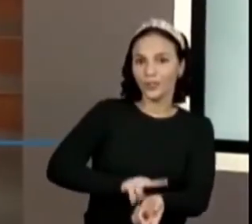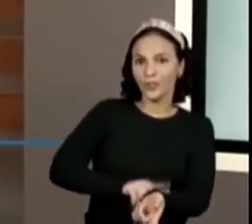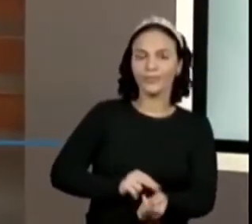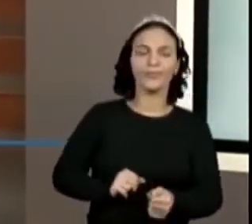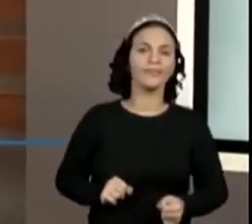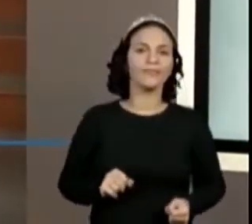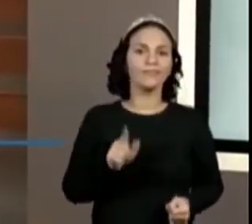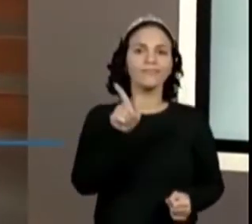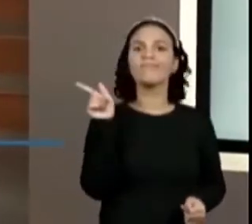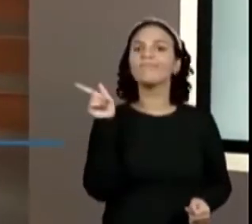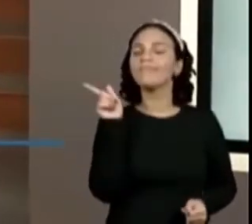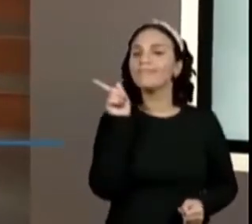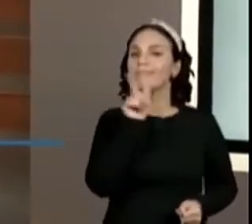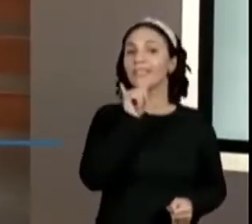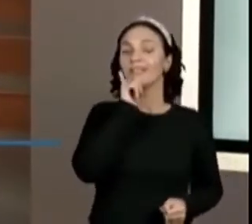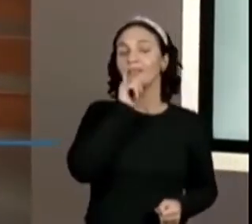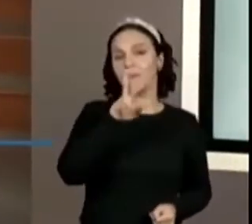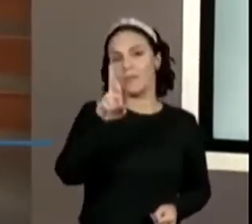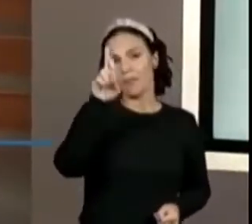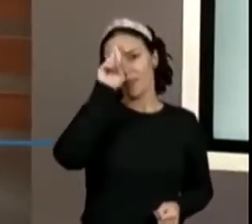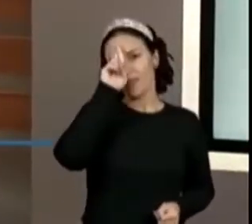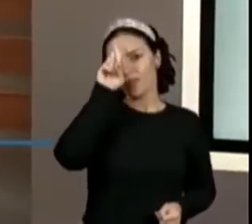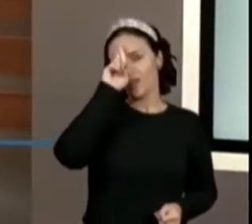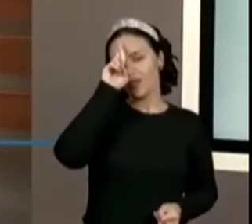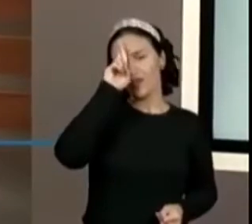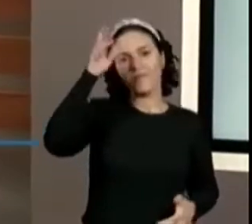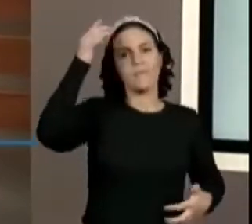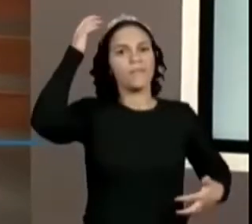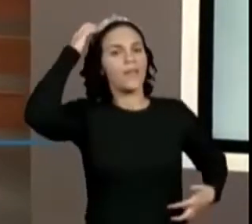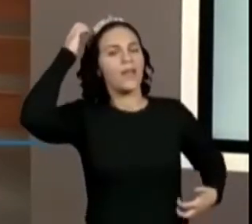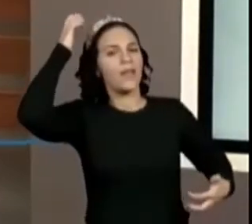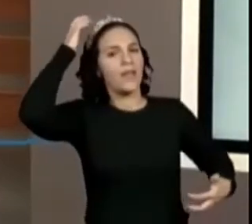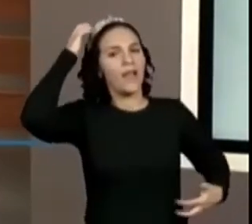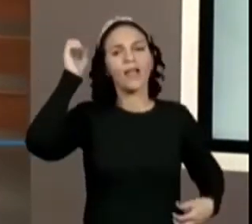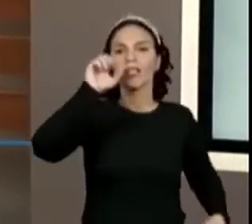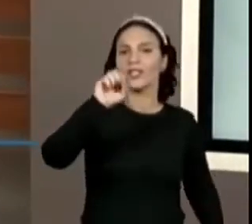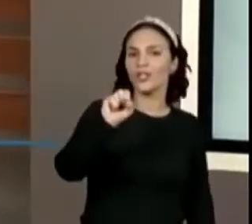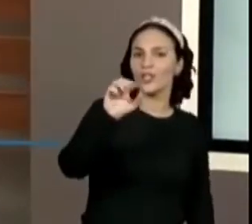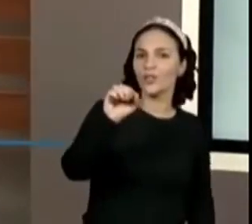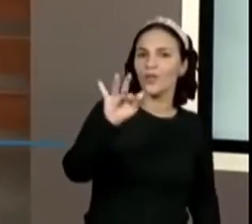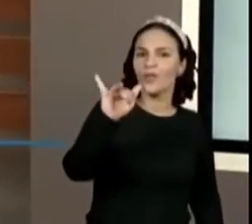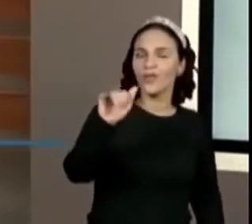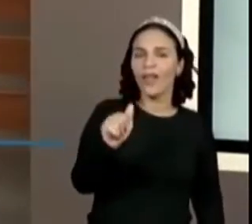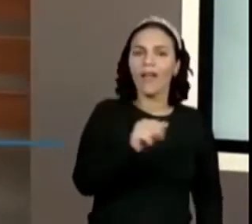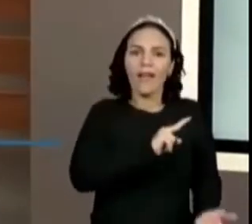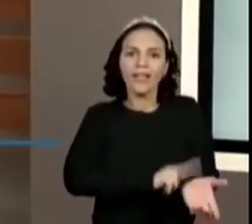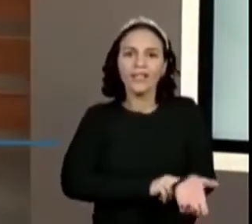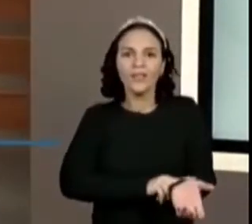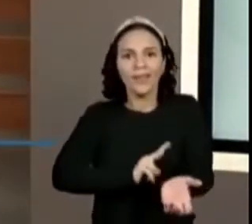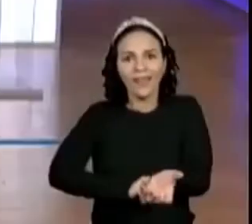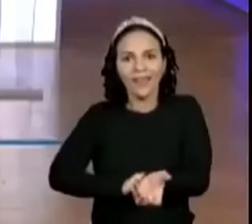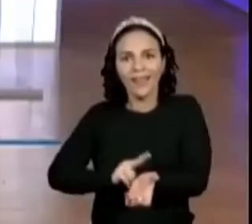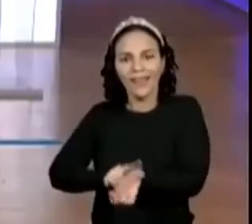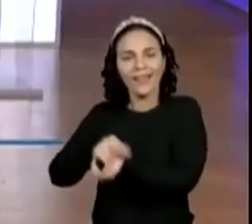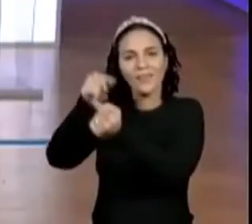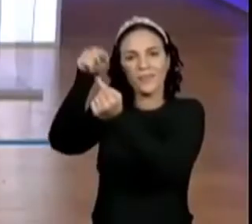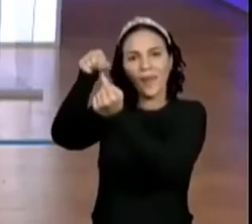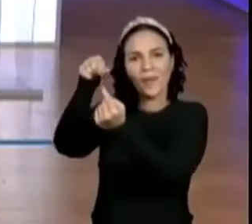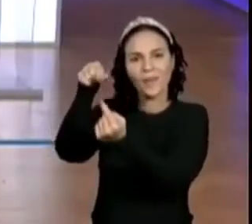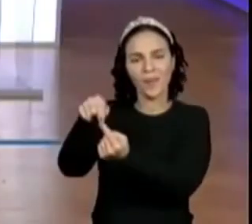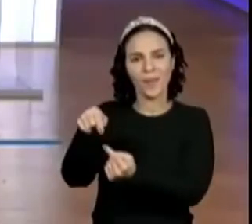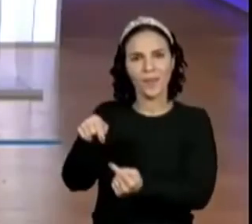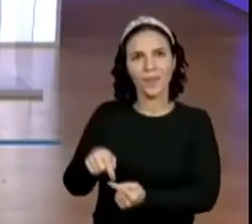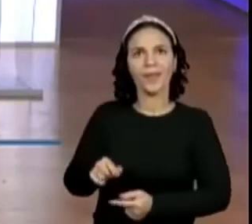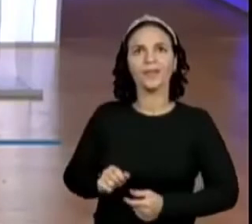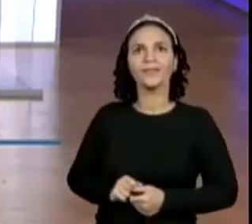vai conseguir, quando eu falo meio-dia, macaca Sofia, então esse ritmo e tudo vai junto com as rimas. Isso. Tinham E a